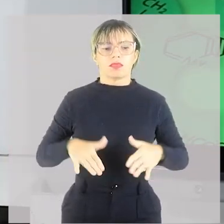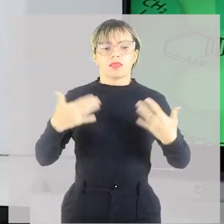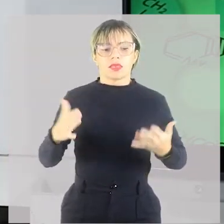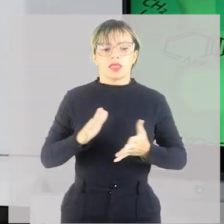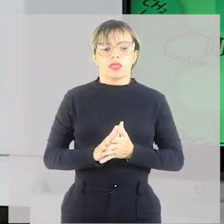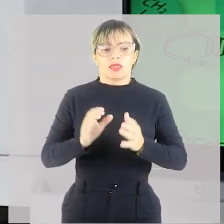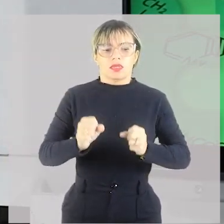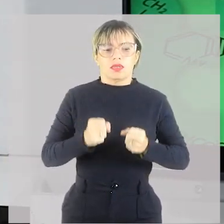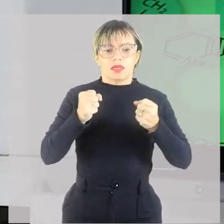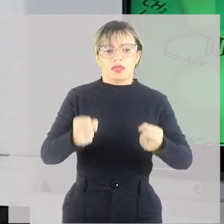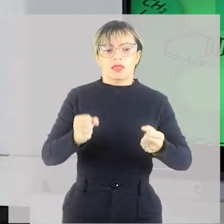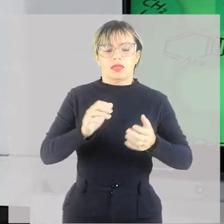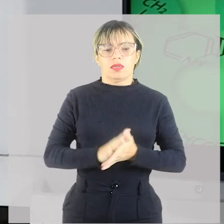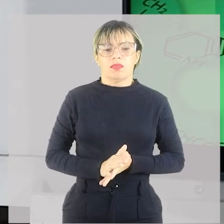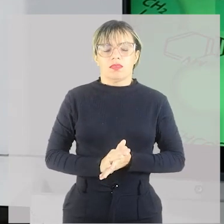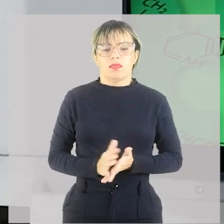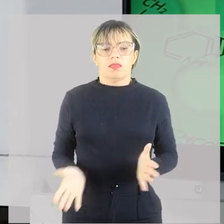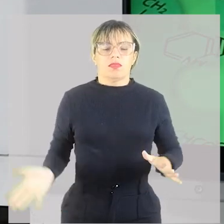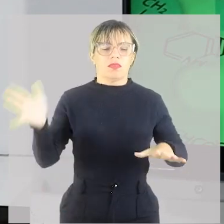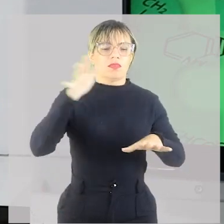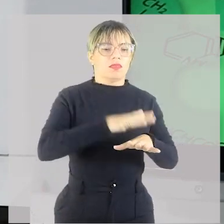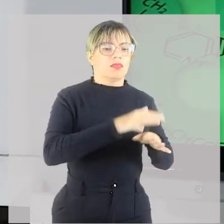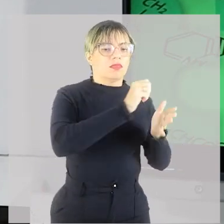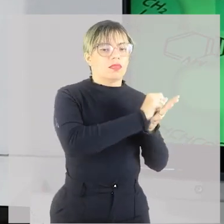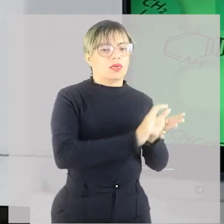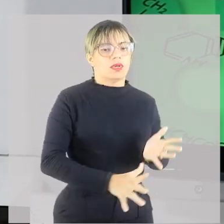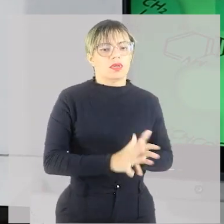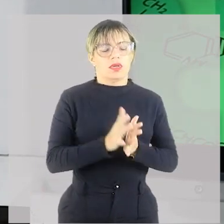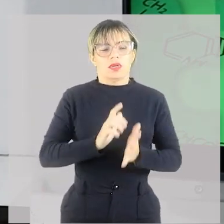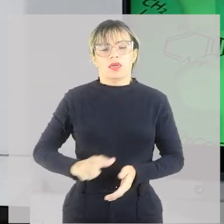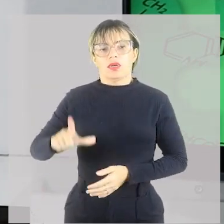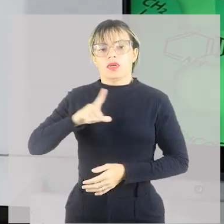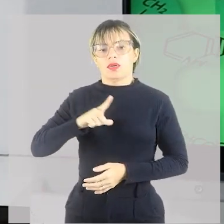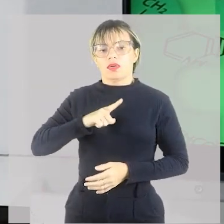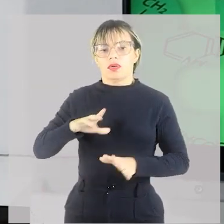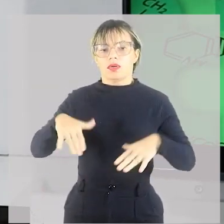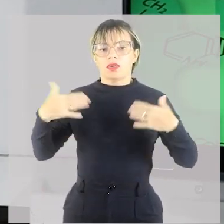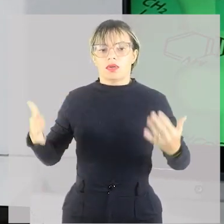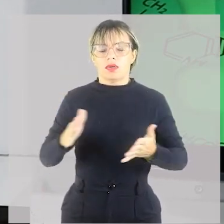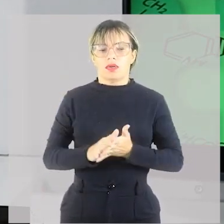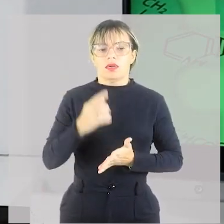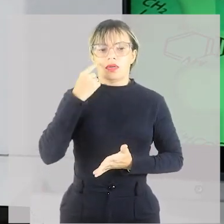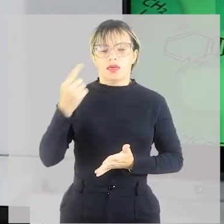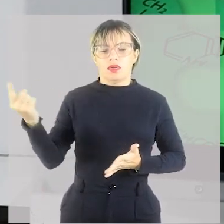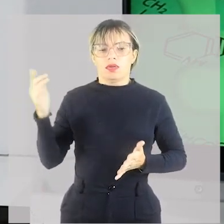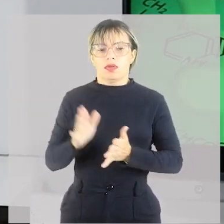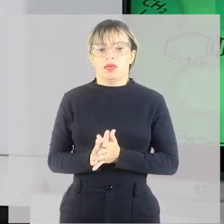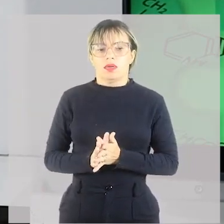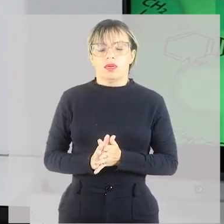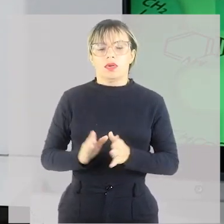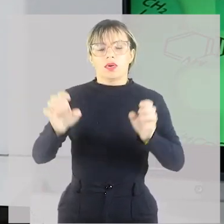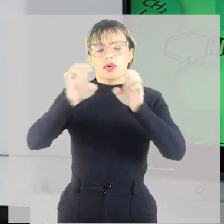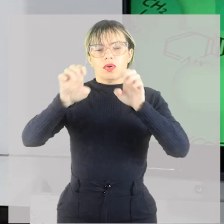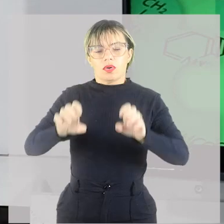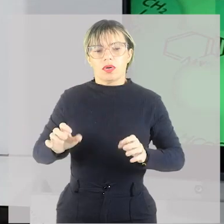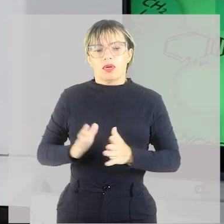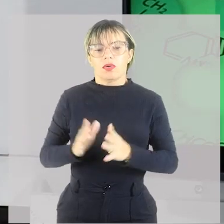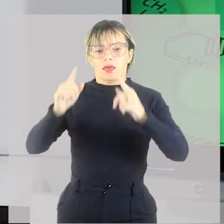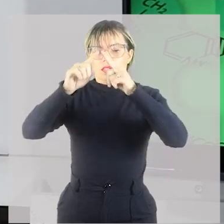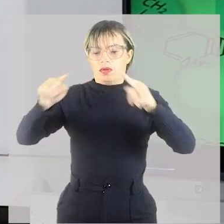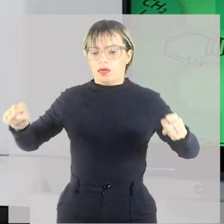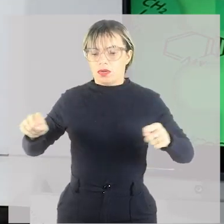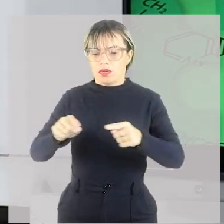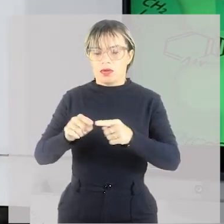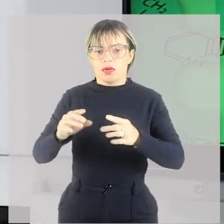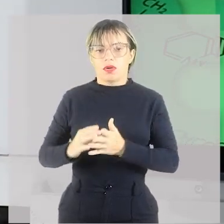Eu também poderia ter isomeria geométrica se eu tivesse diante de uma ligação ou de uma estrutura cíclica,